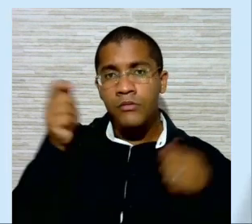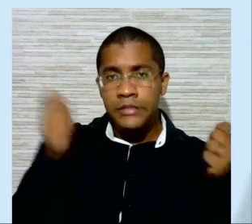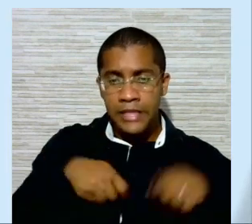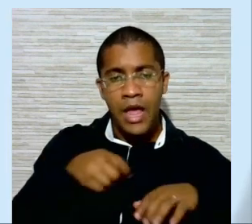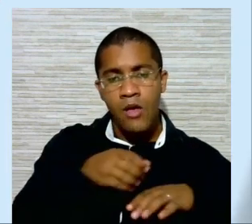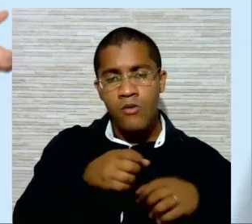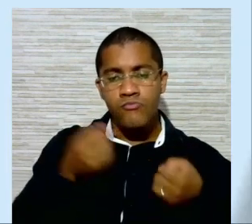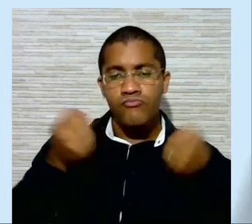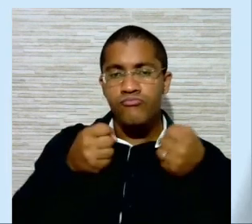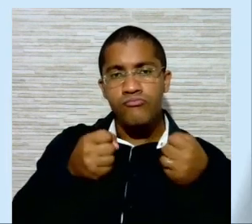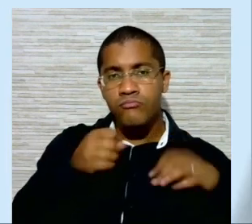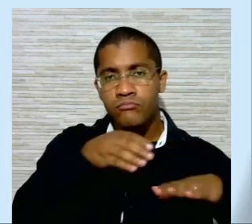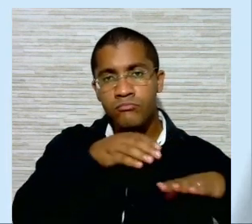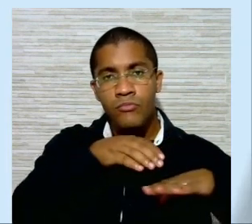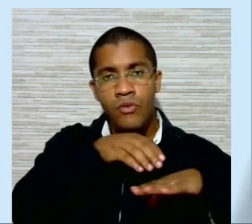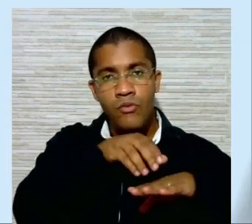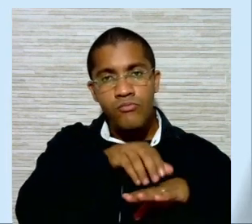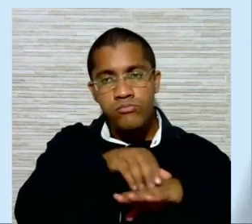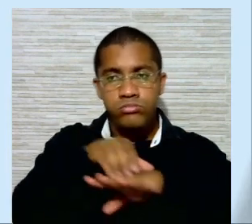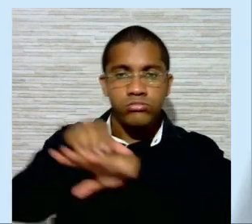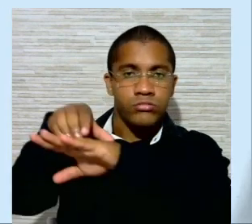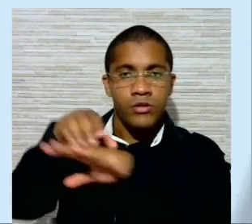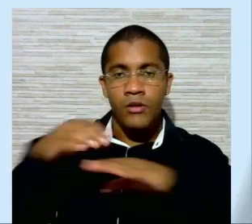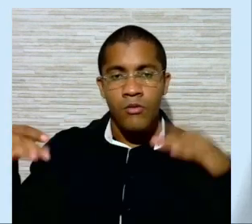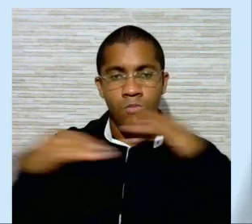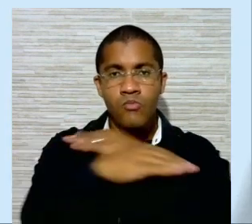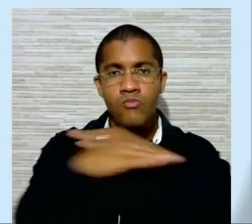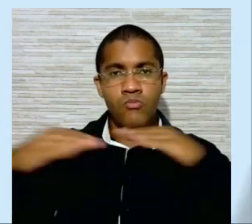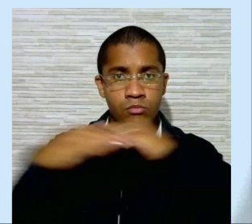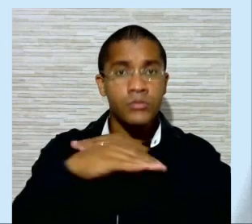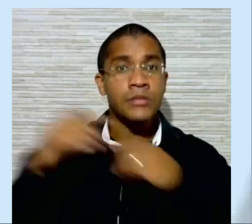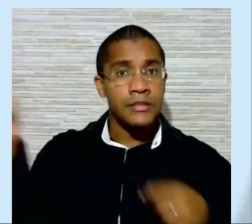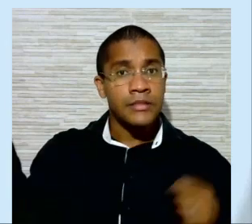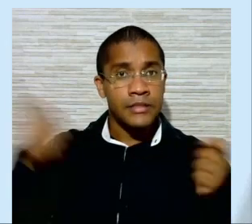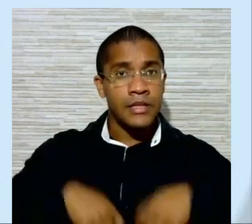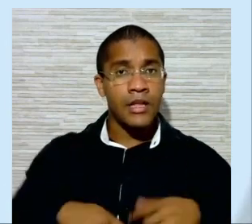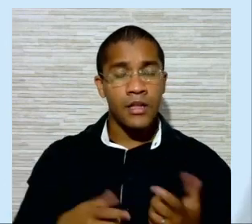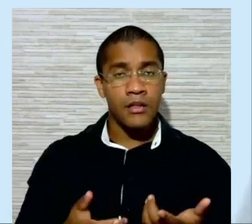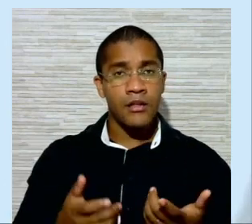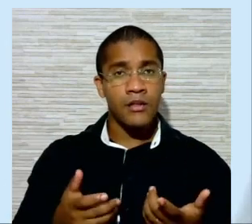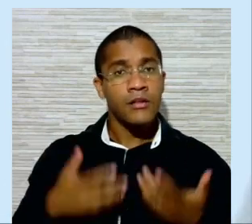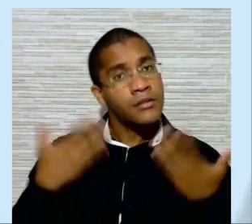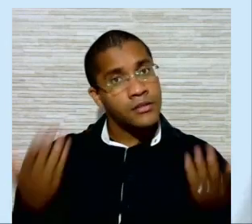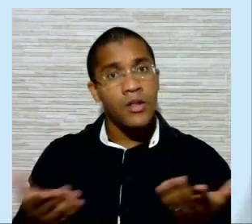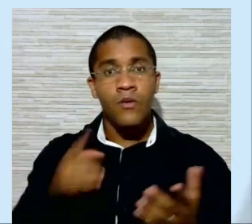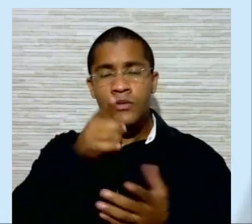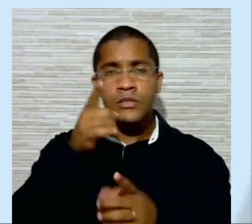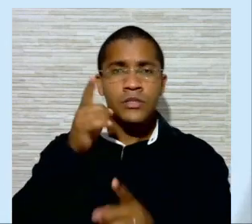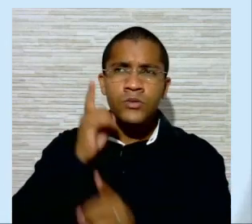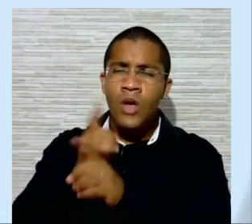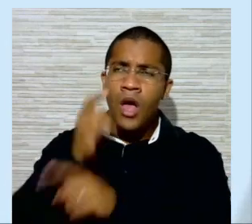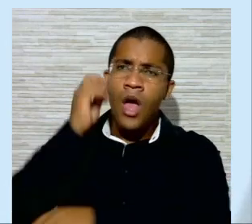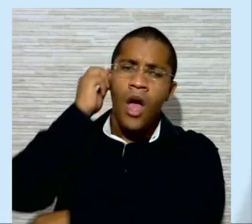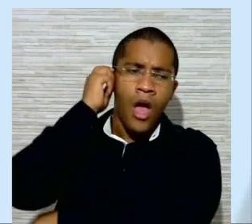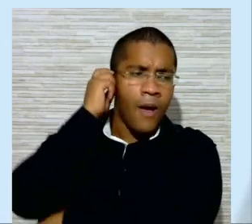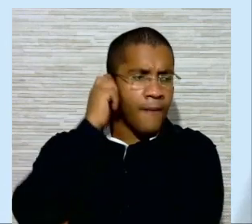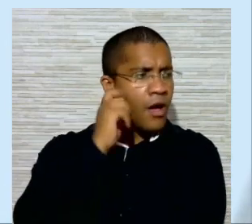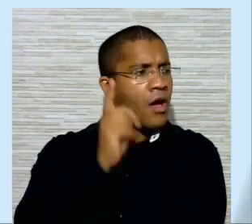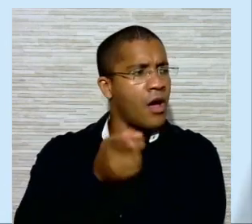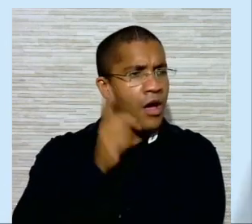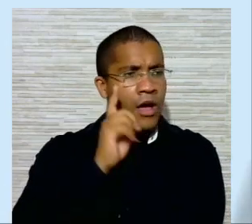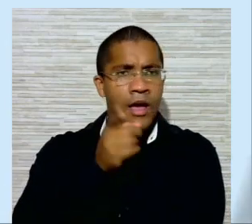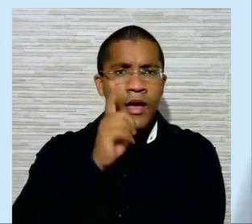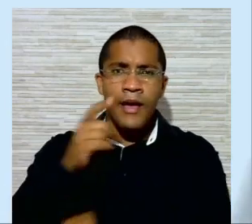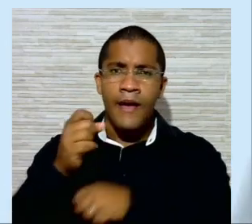carros eles possam trafegar entre cidades, tá? Entre estados. Então, você começa a observar que essa evolução, né, na